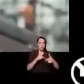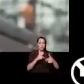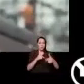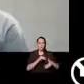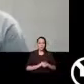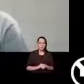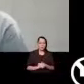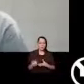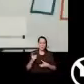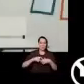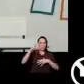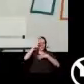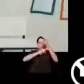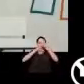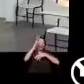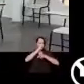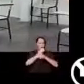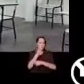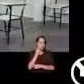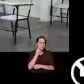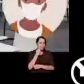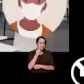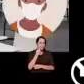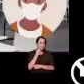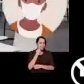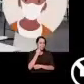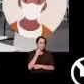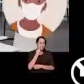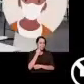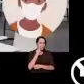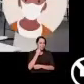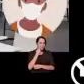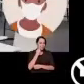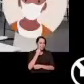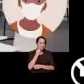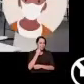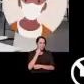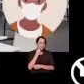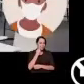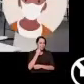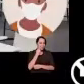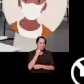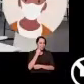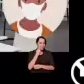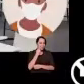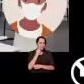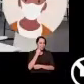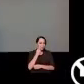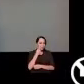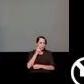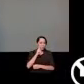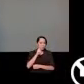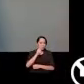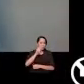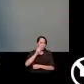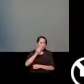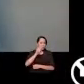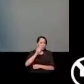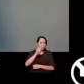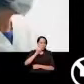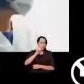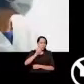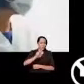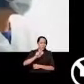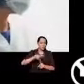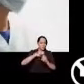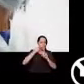roça seguinte. Alguns espectadores chegaram até a pedir a expulsão delas ao alegar que aquilo seria violência psicológica. E também se falou sobre uma